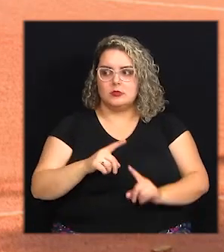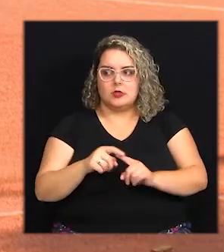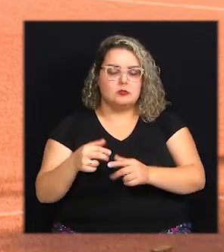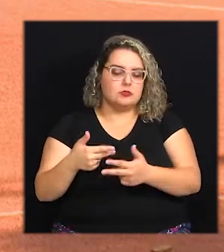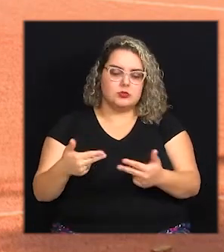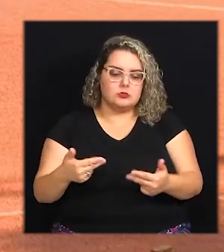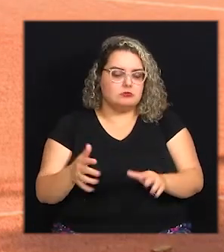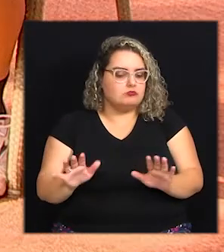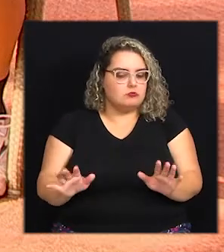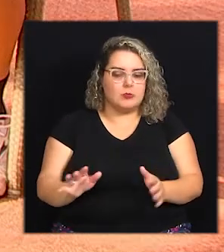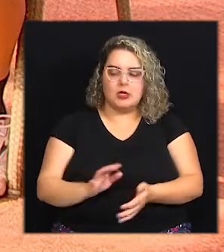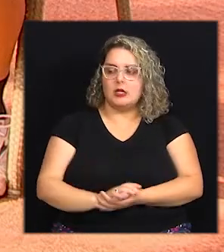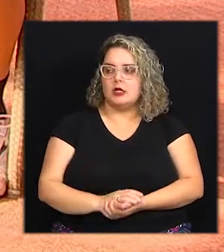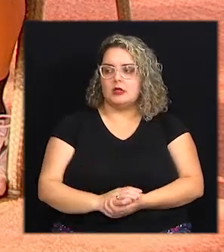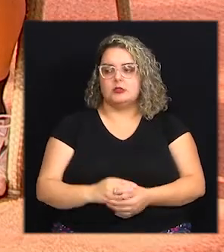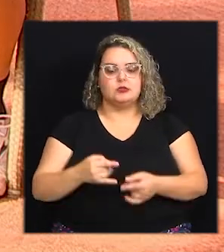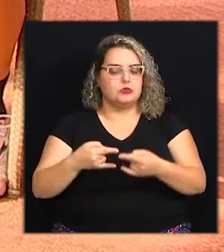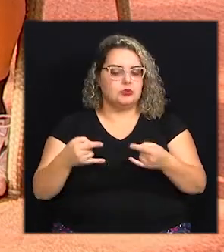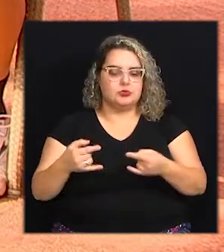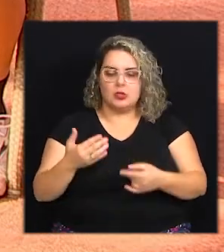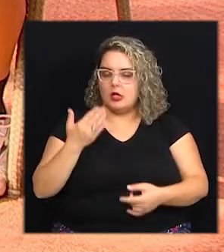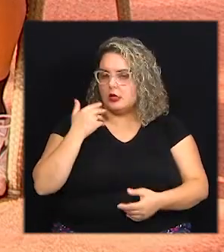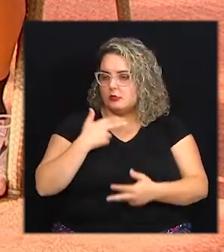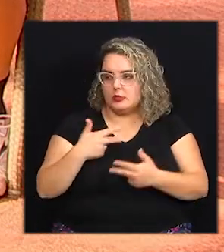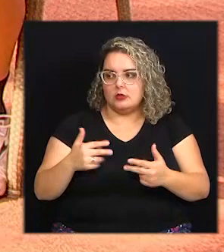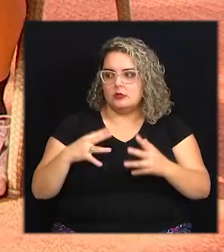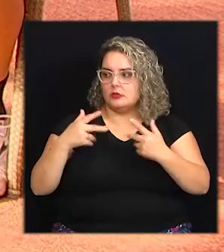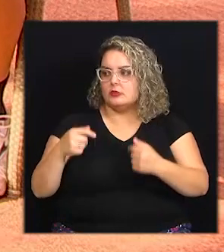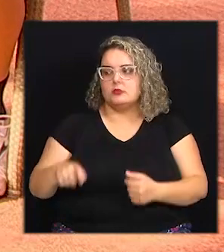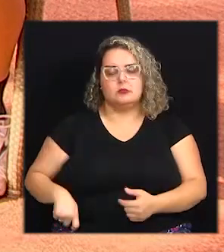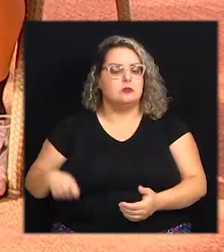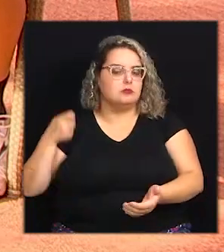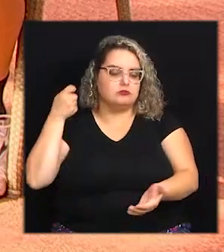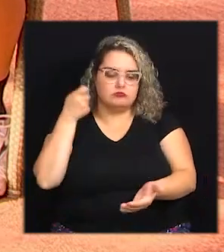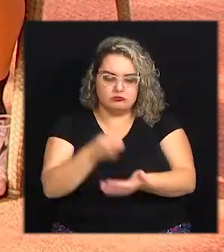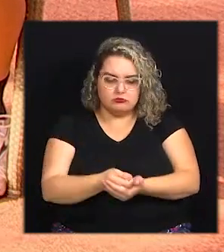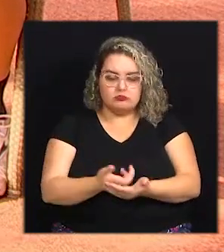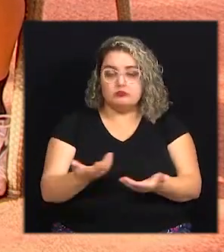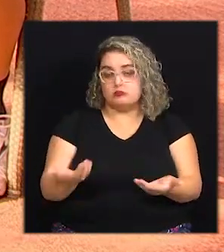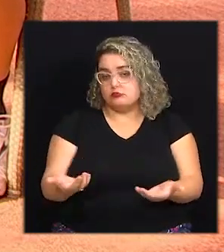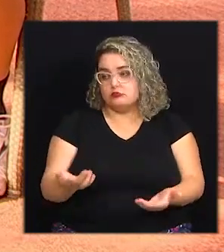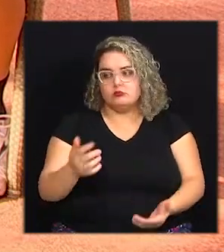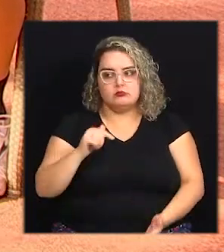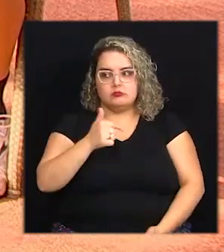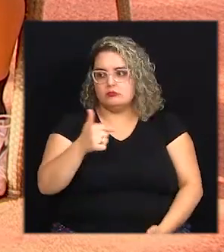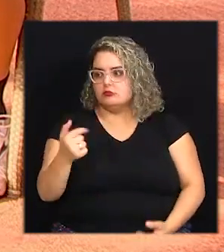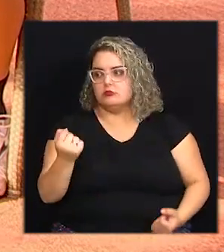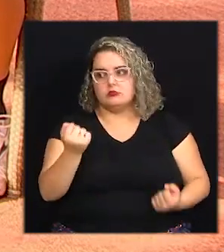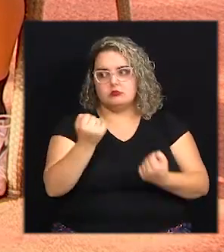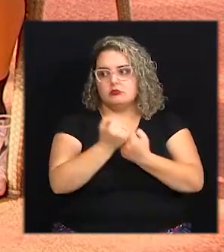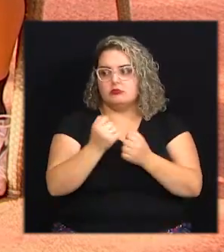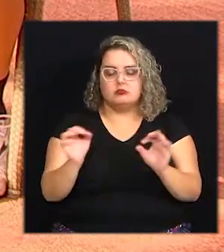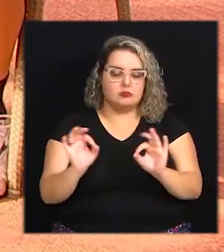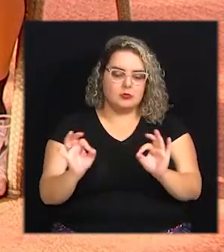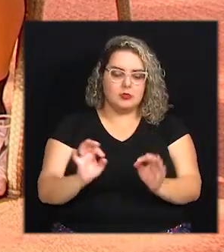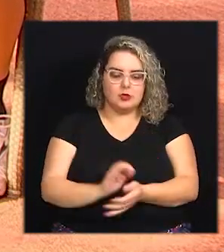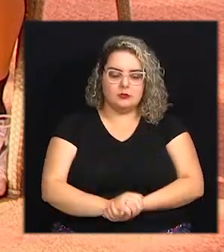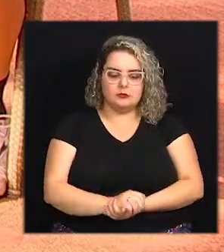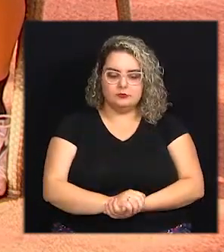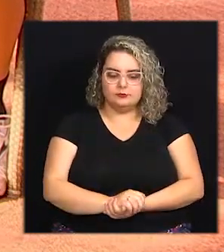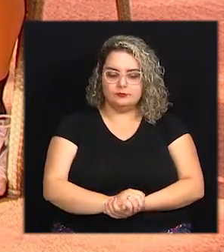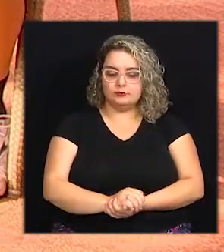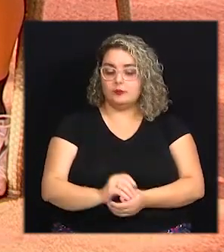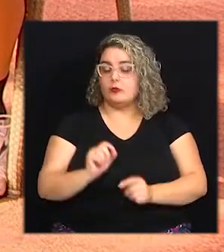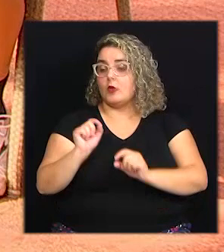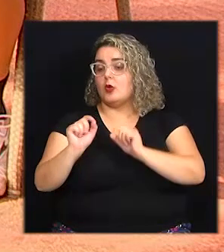coisa, mas questão de passagem, alimentação, é tudo do meu bolso, porque por enquanto eu não tenho nenhum apoio, assim, sabe?